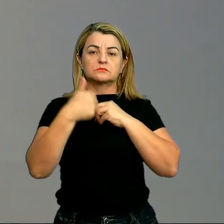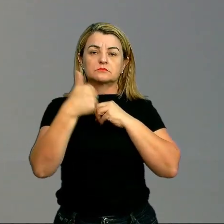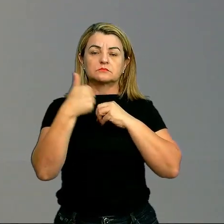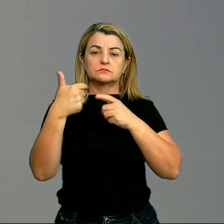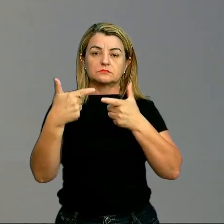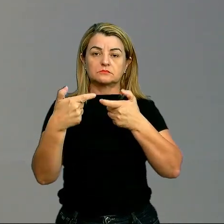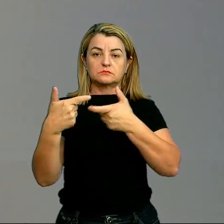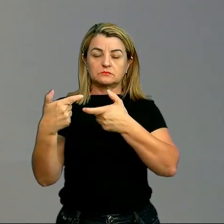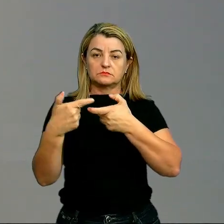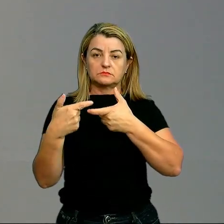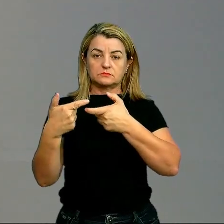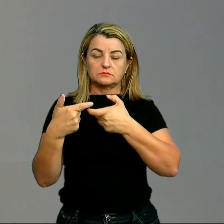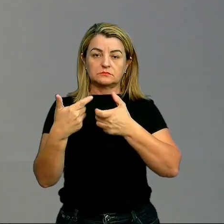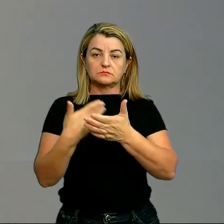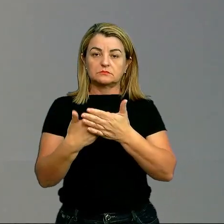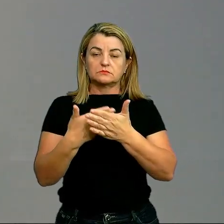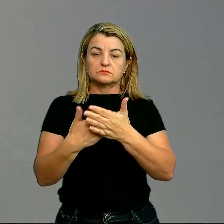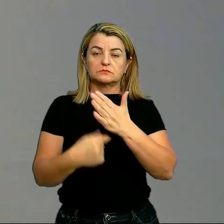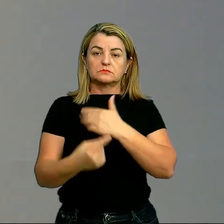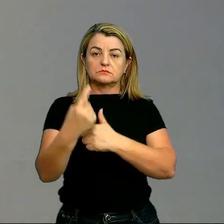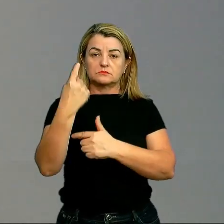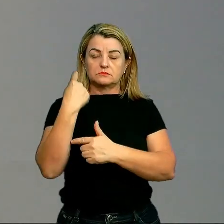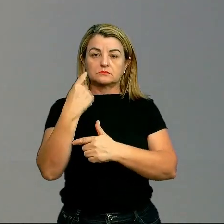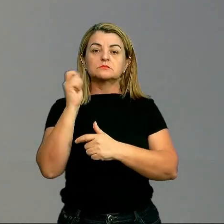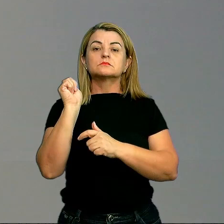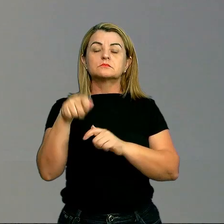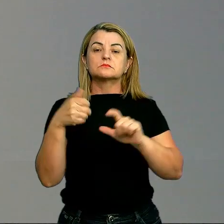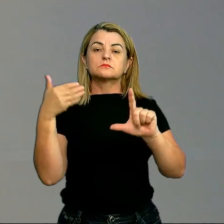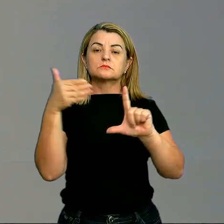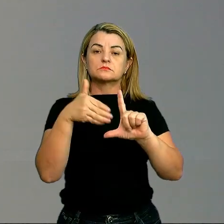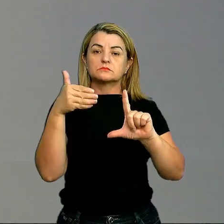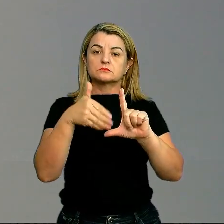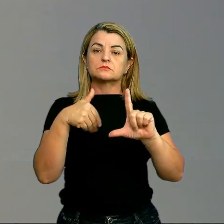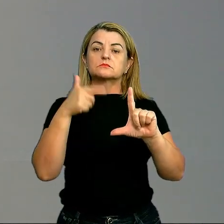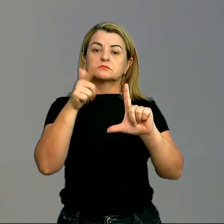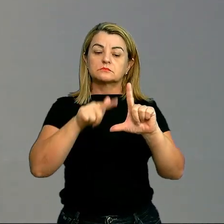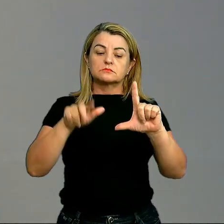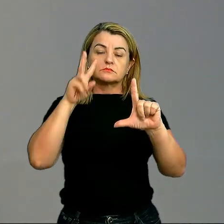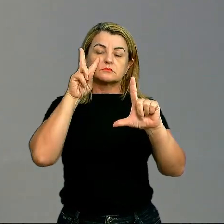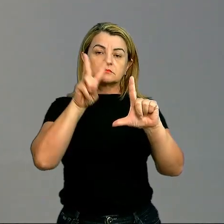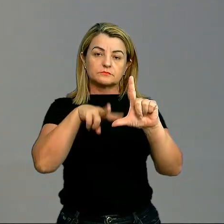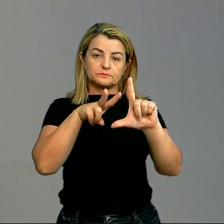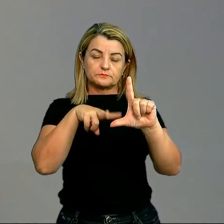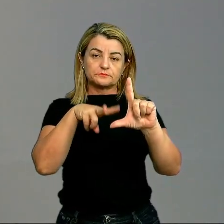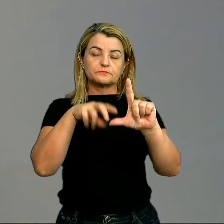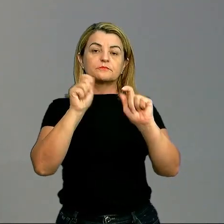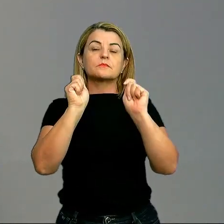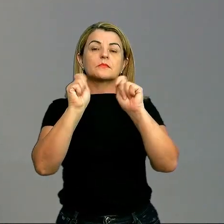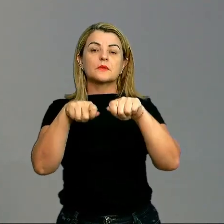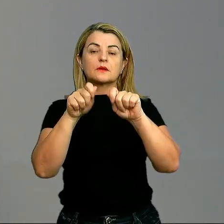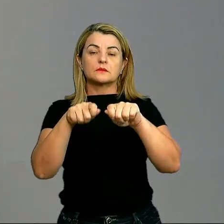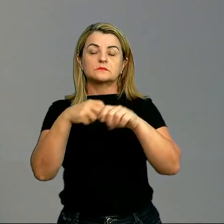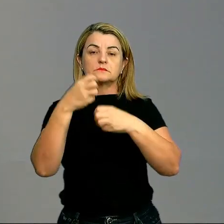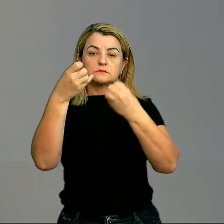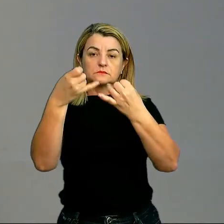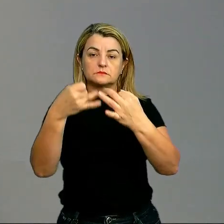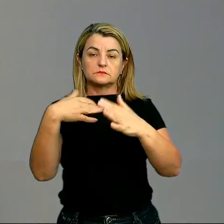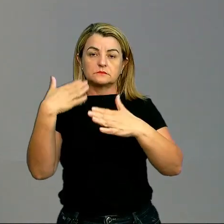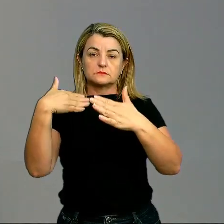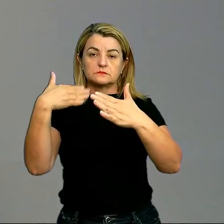né? Numa aula anterior, que você pode acessar o portal aí e assistir novamente, nós falamos sobre o processo